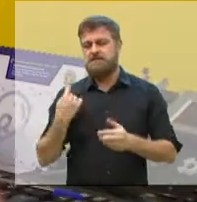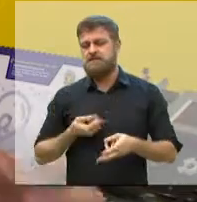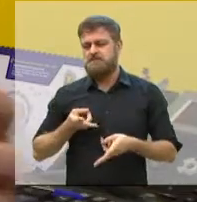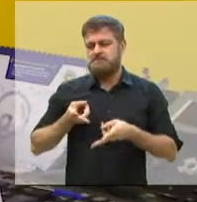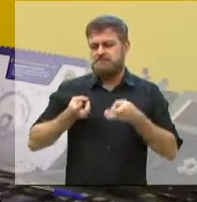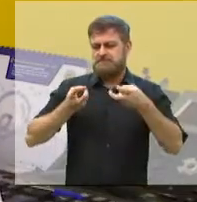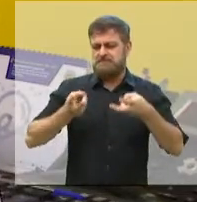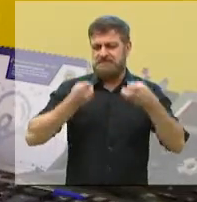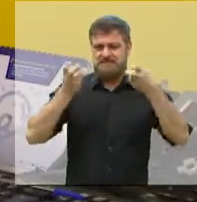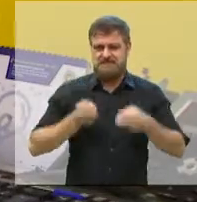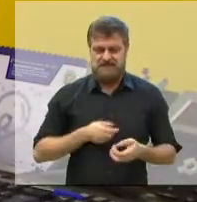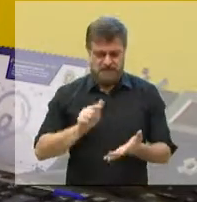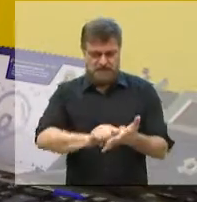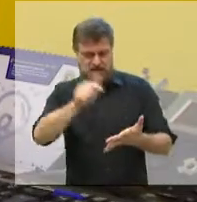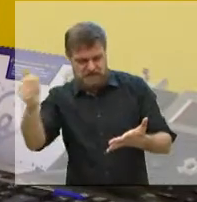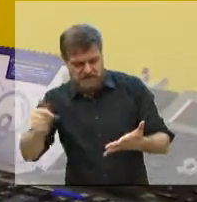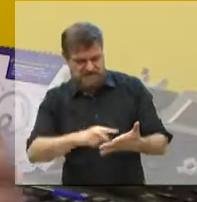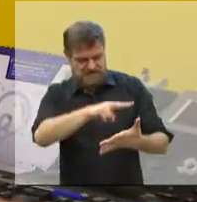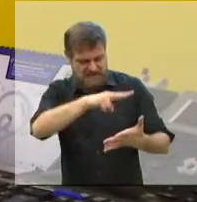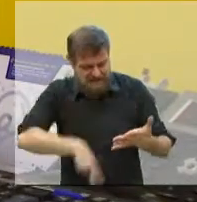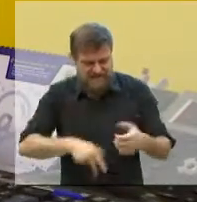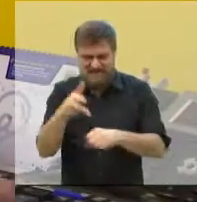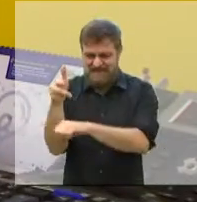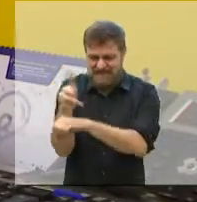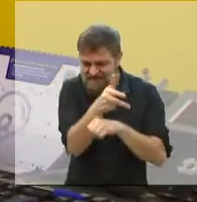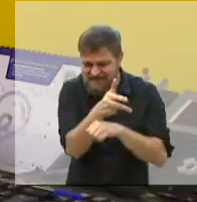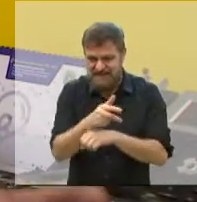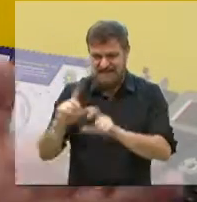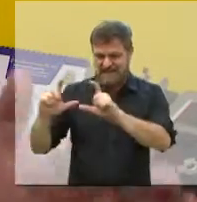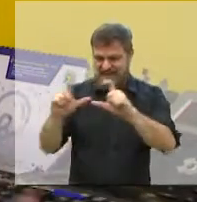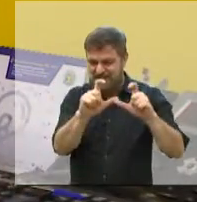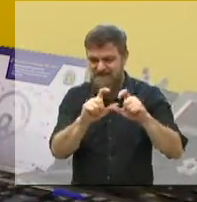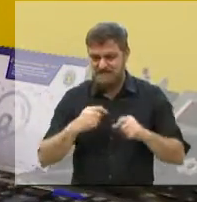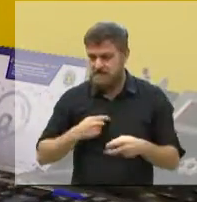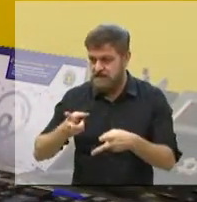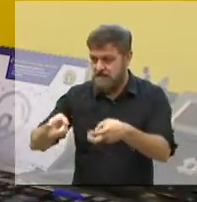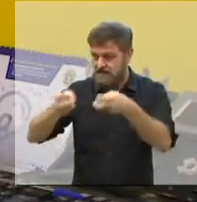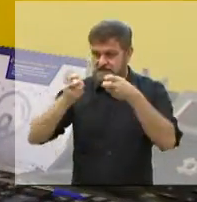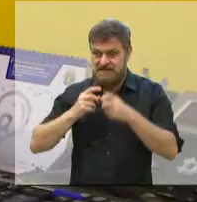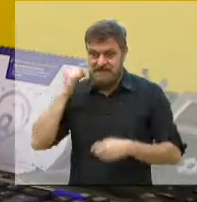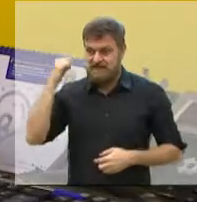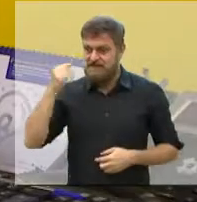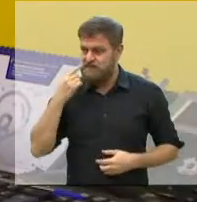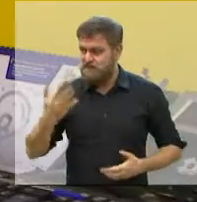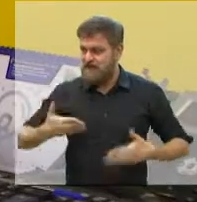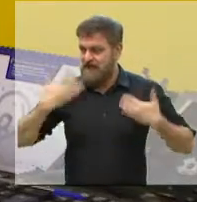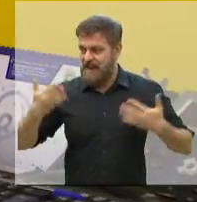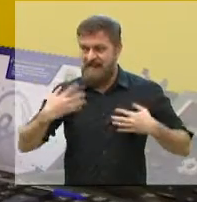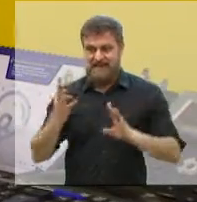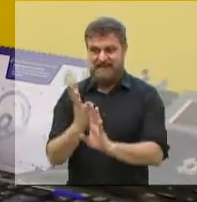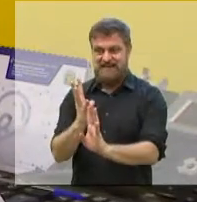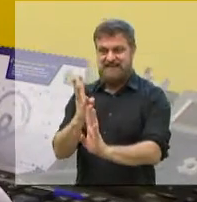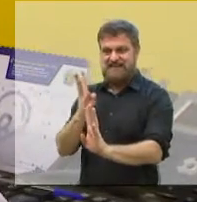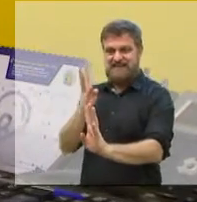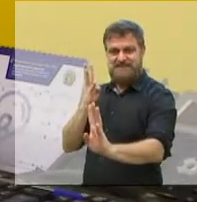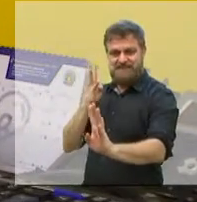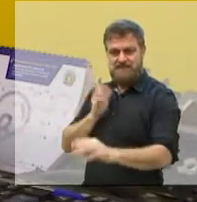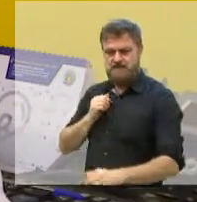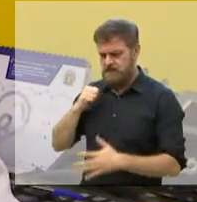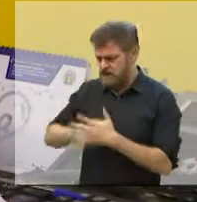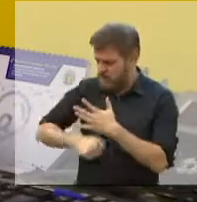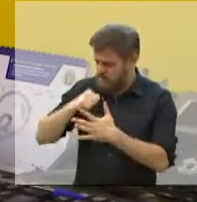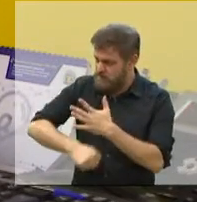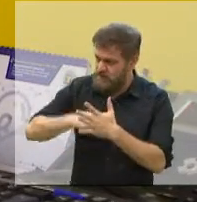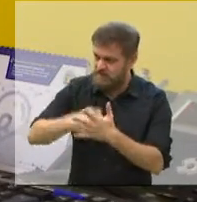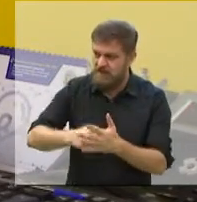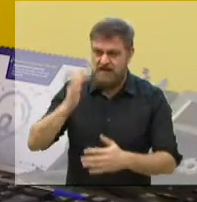ver assim as reportagens, as filmagens, as fotos, você vê a alegria que é esse pessoal na fila. E eu vou continuar,